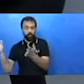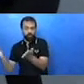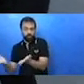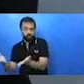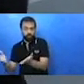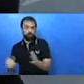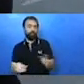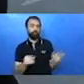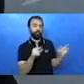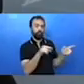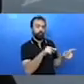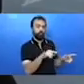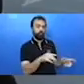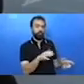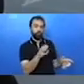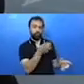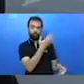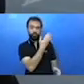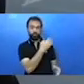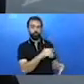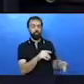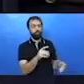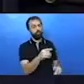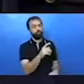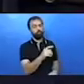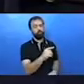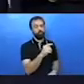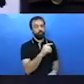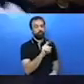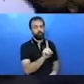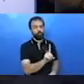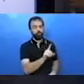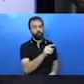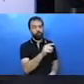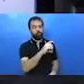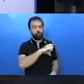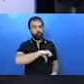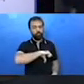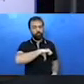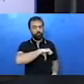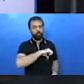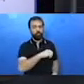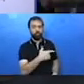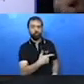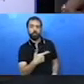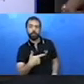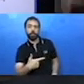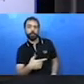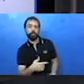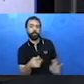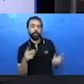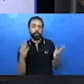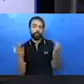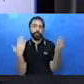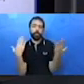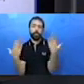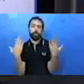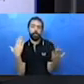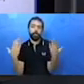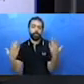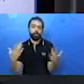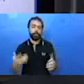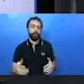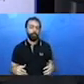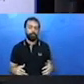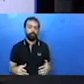Brasil atual e o que era até 1977. Olhando os dois, preste atenção.